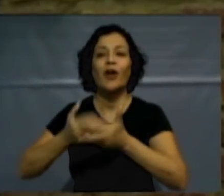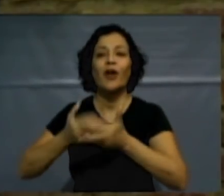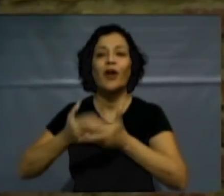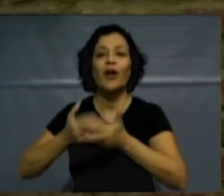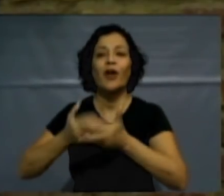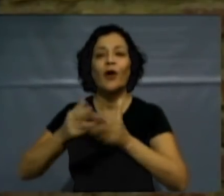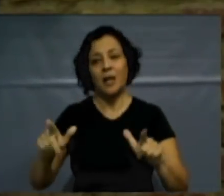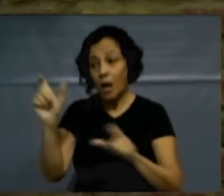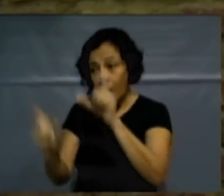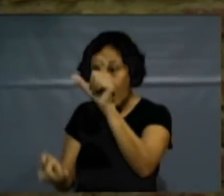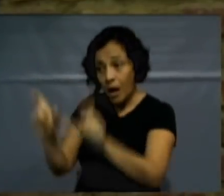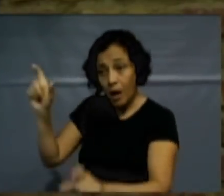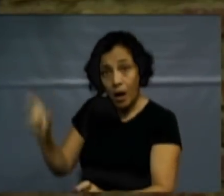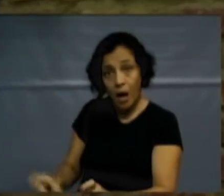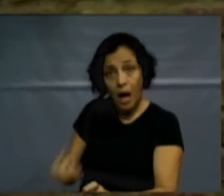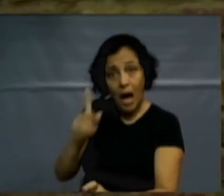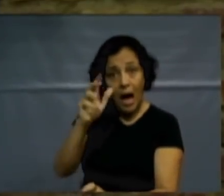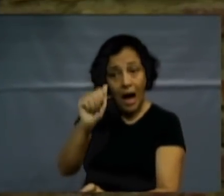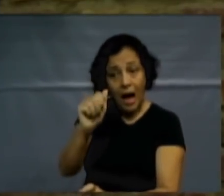eram iguais?